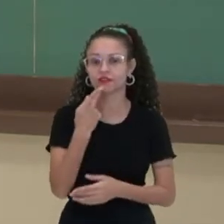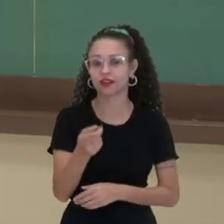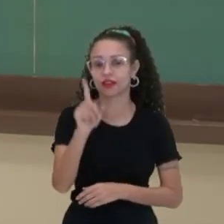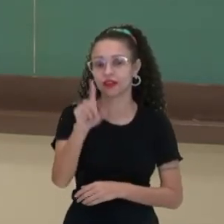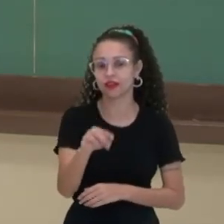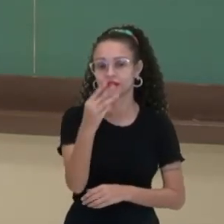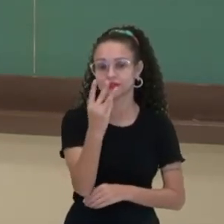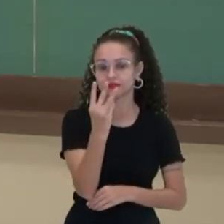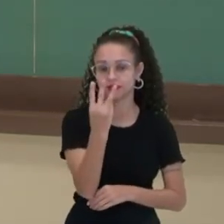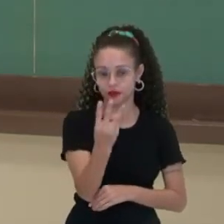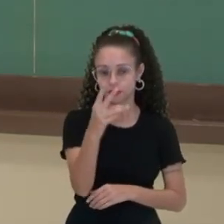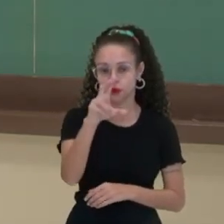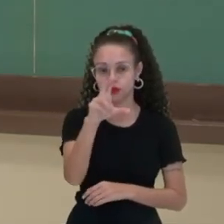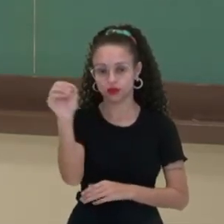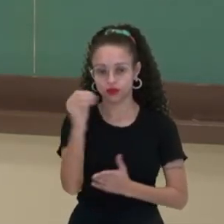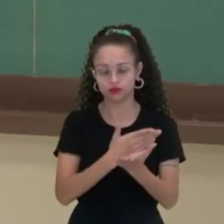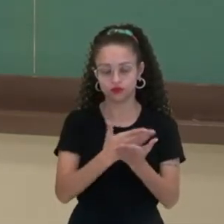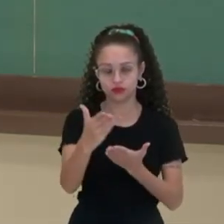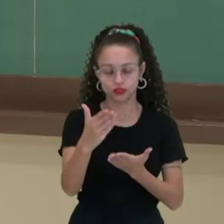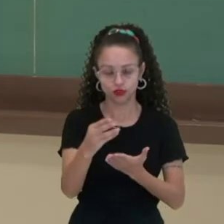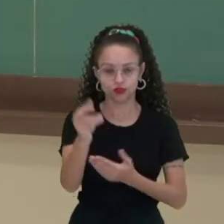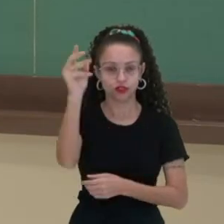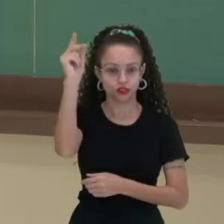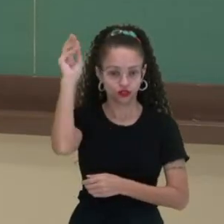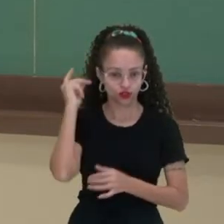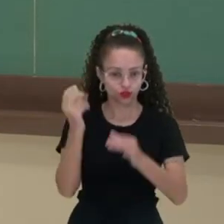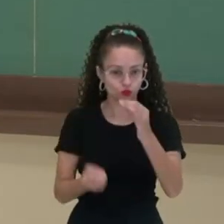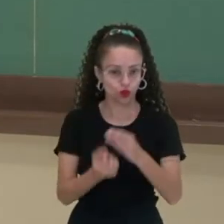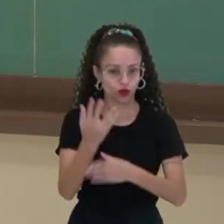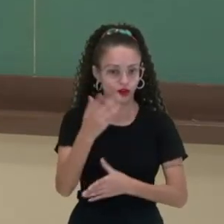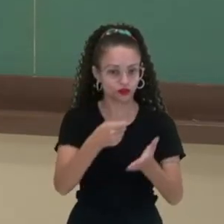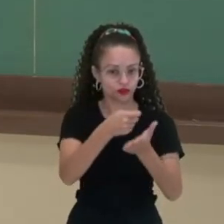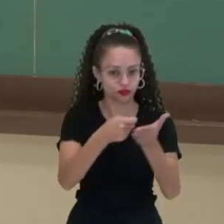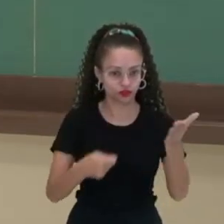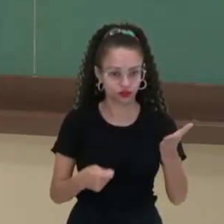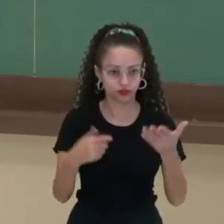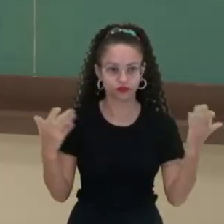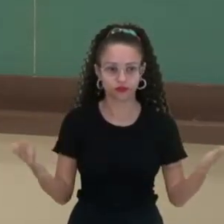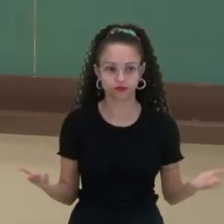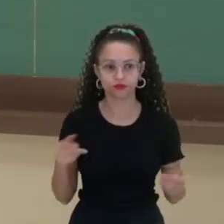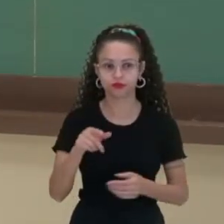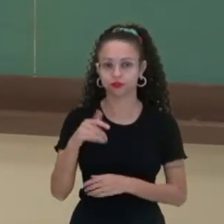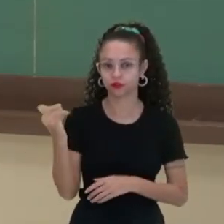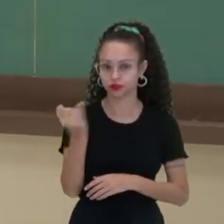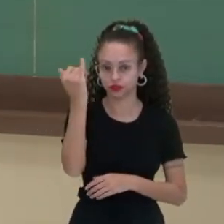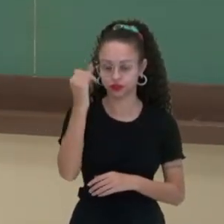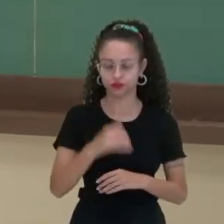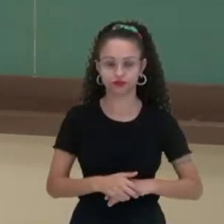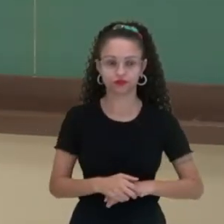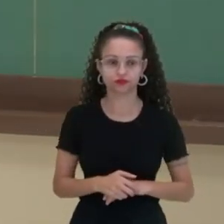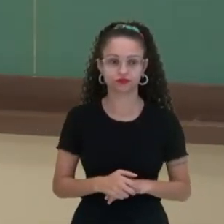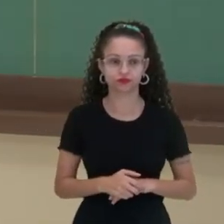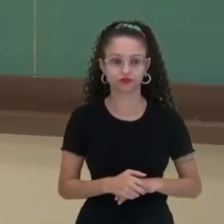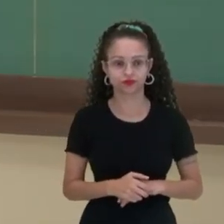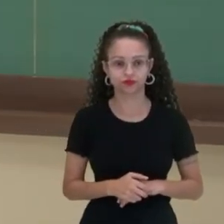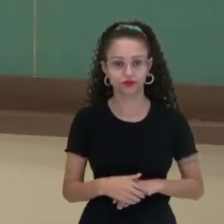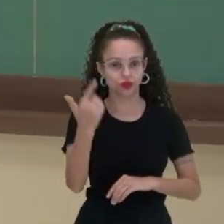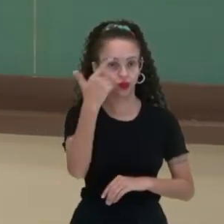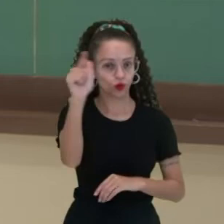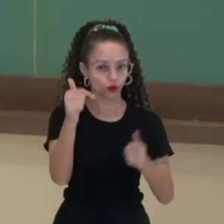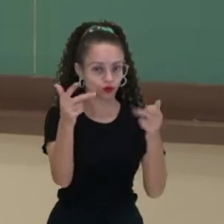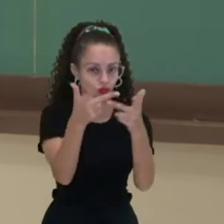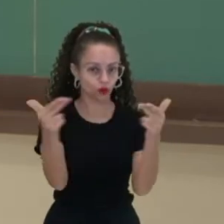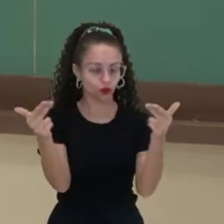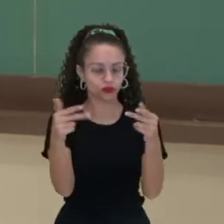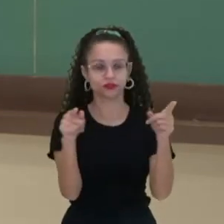3.500 o início da Idade Antiga, com a invenção da escrita. Isso é muito importante. Outra coisa,